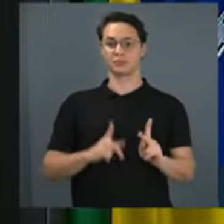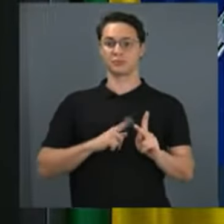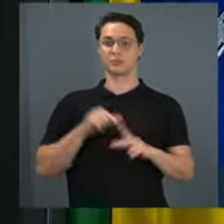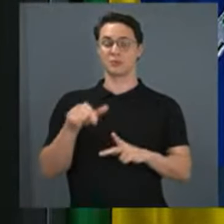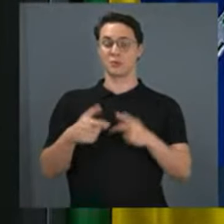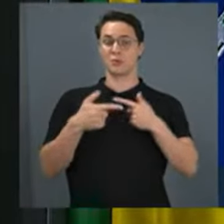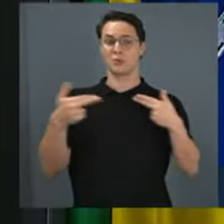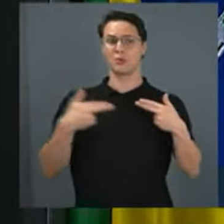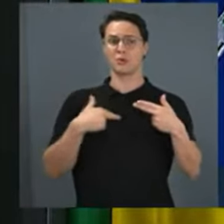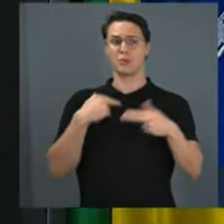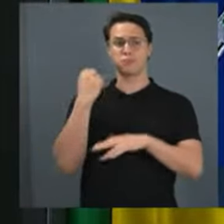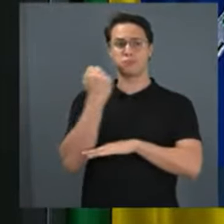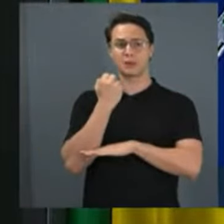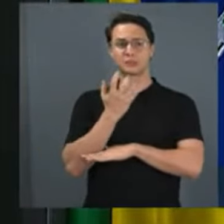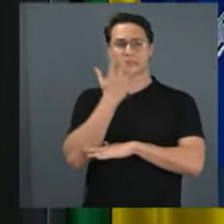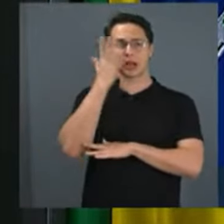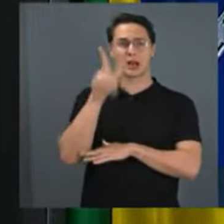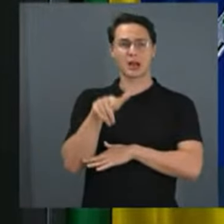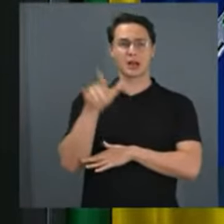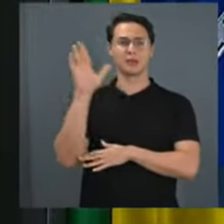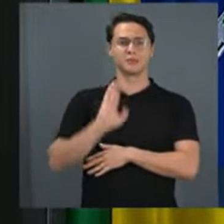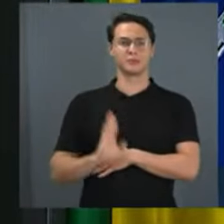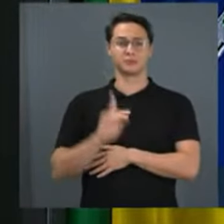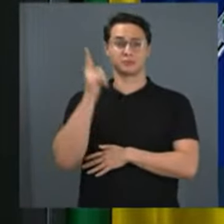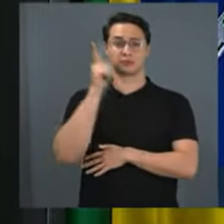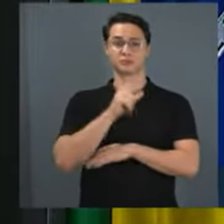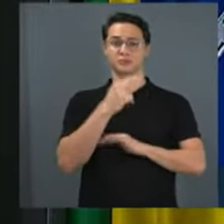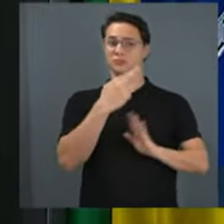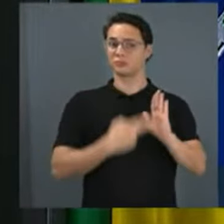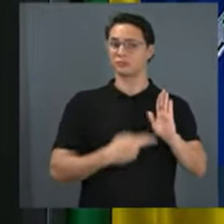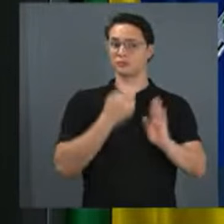questão trágica do Brasil, e ele conseguiu um relatório